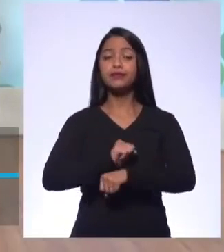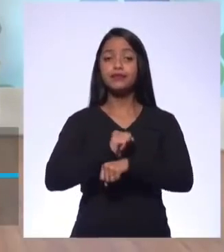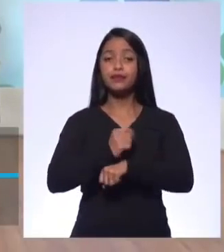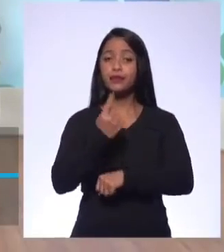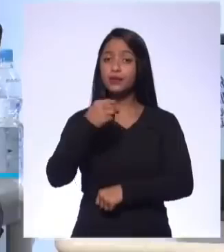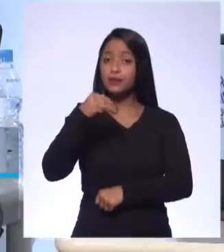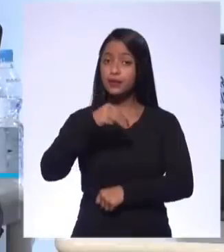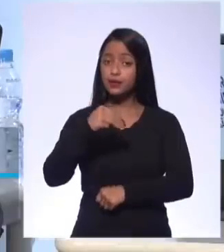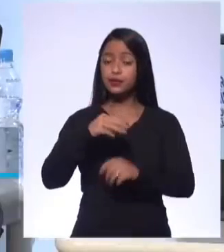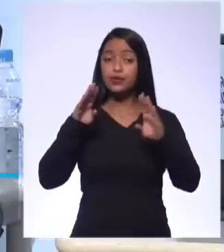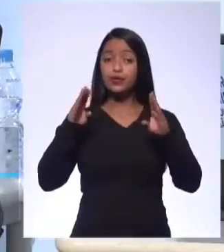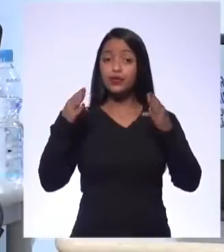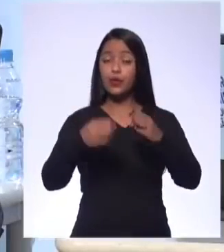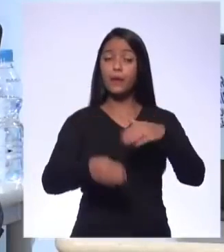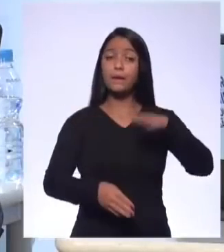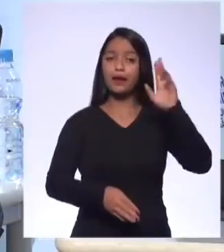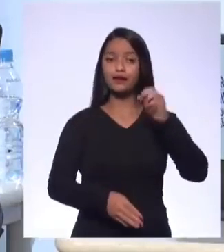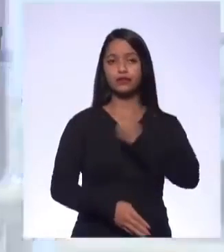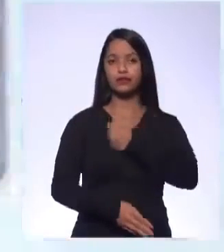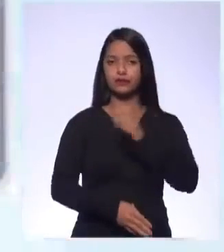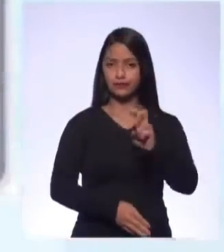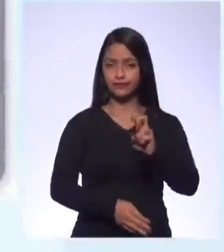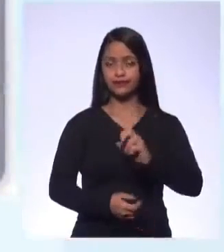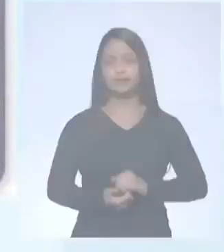porque o foco é mais na 5, tá?